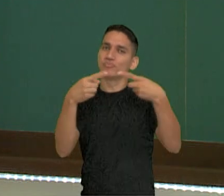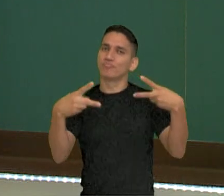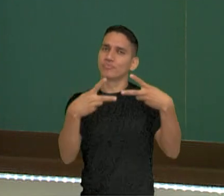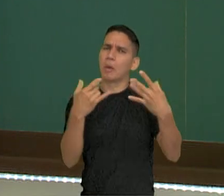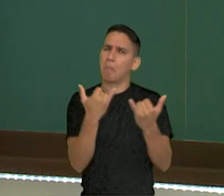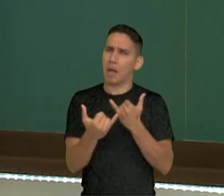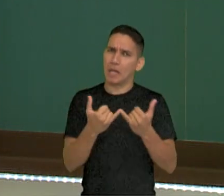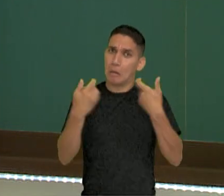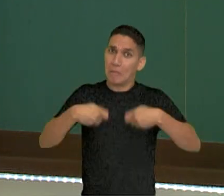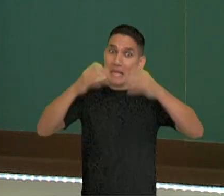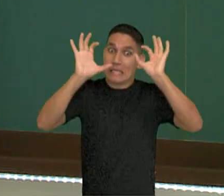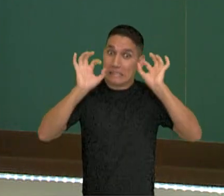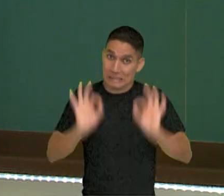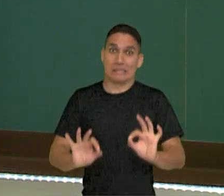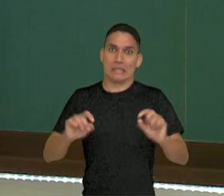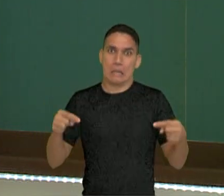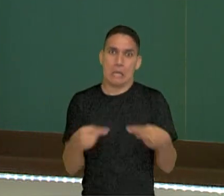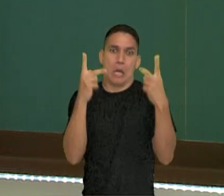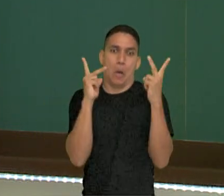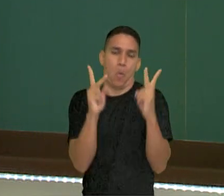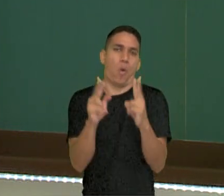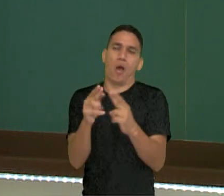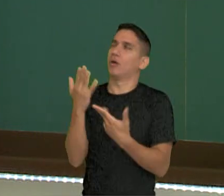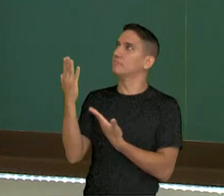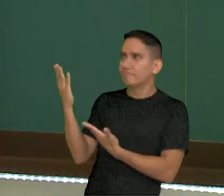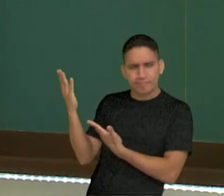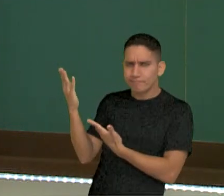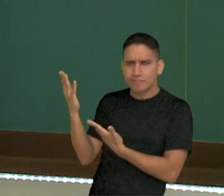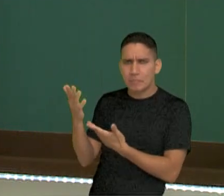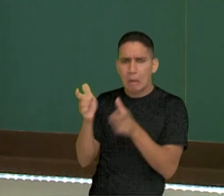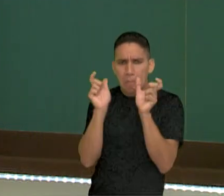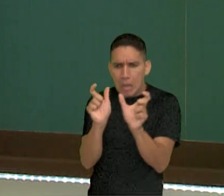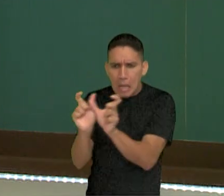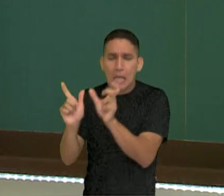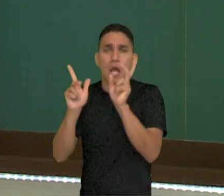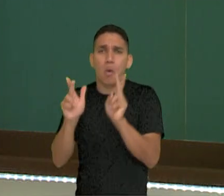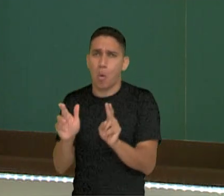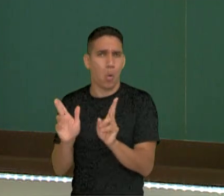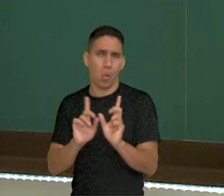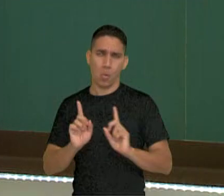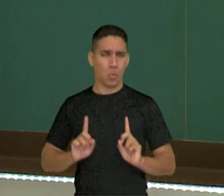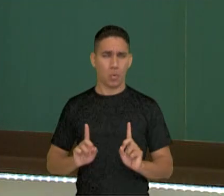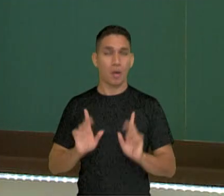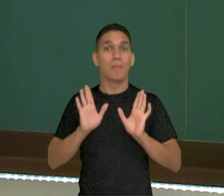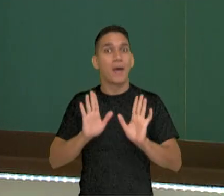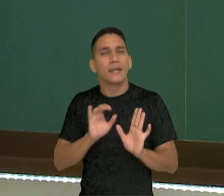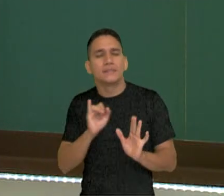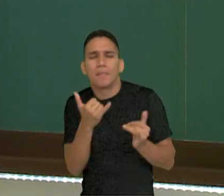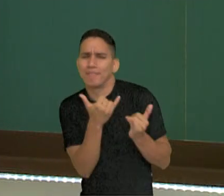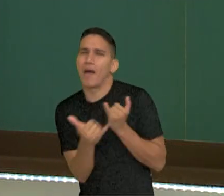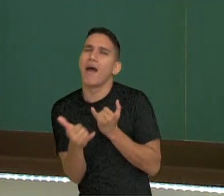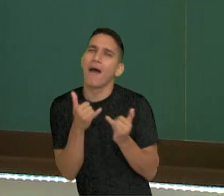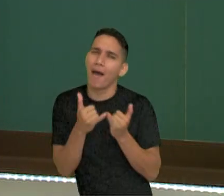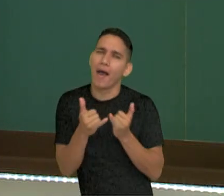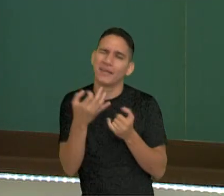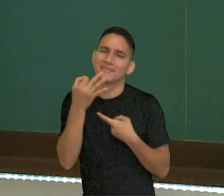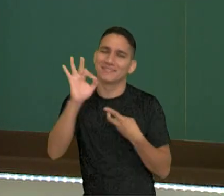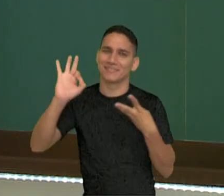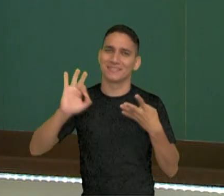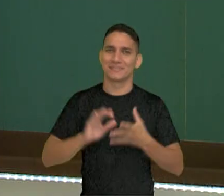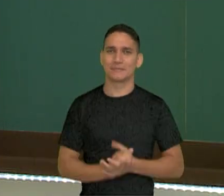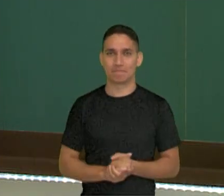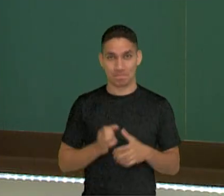não precisa ser necessariamente com as mesmas palavras que a professora utilizou aqui, mas se for similar já está